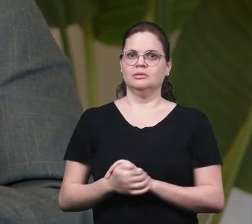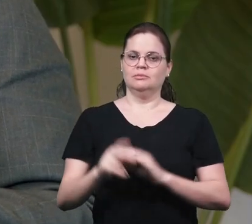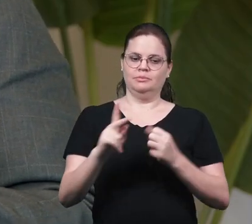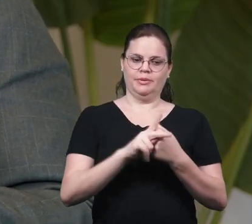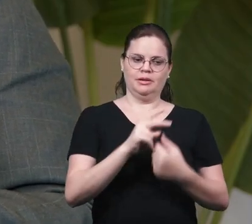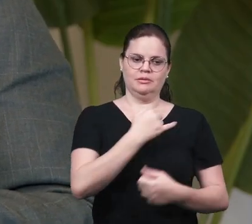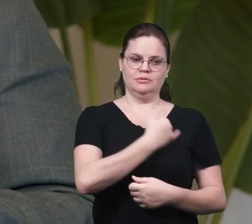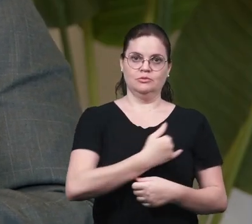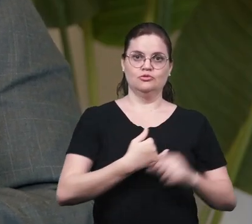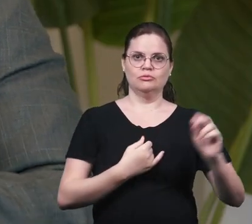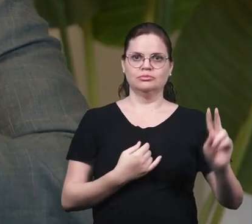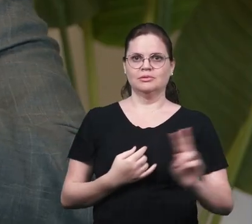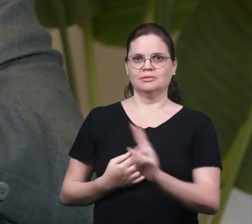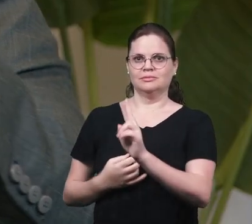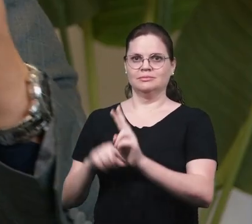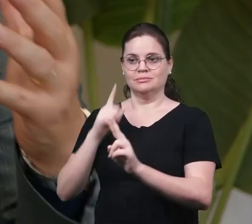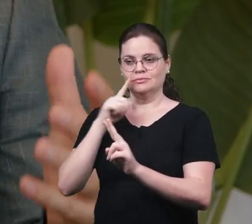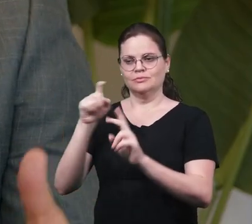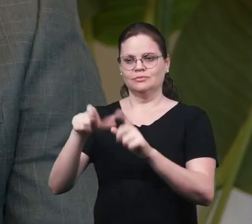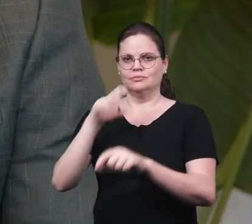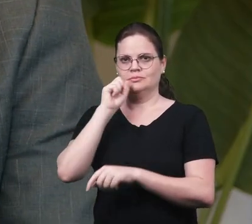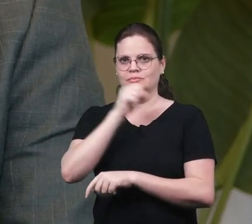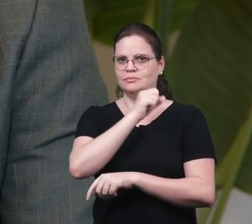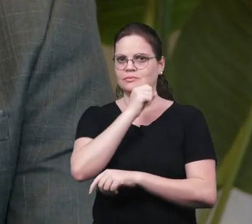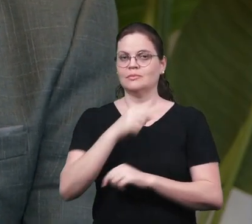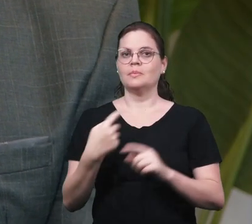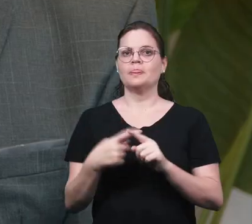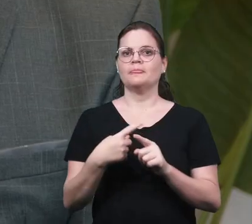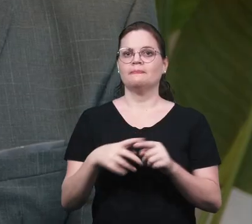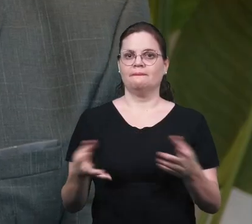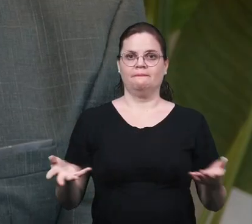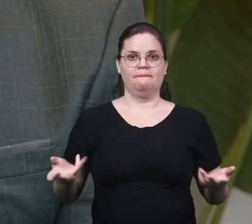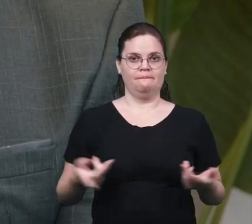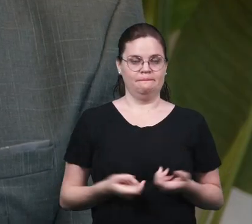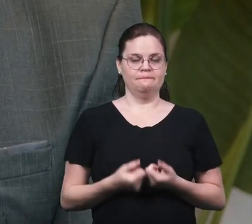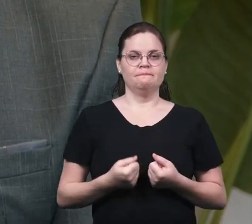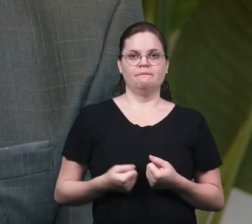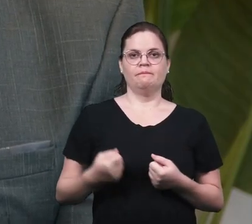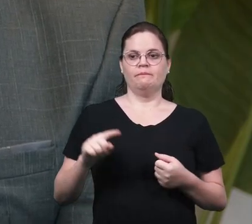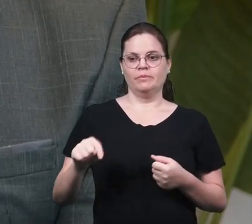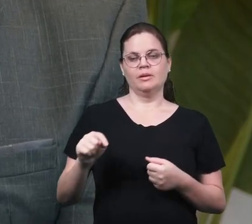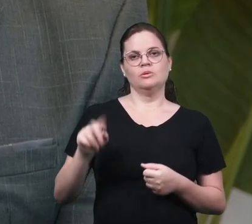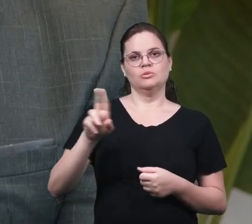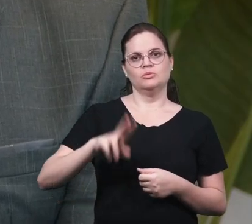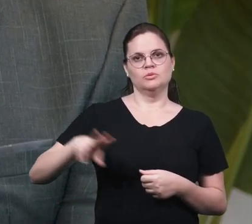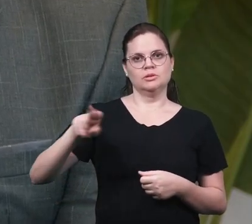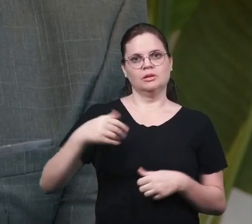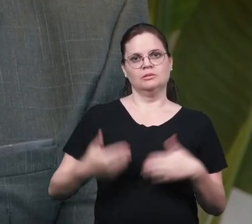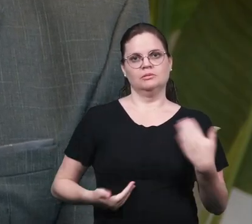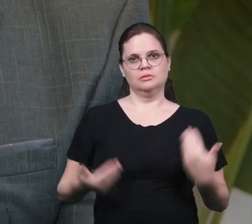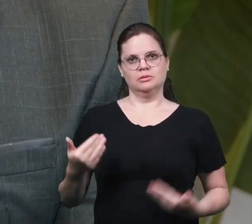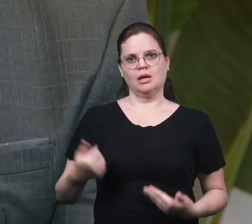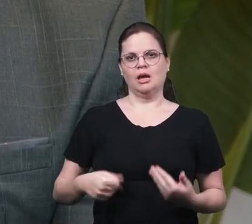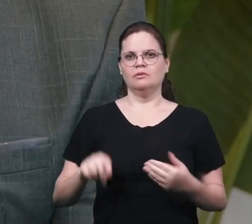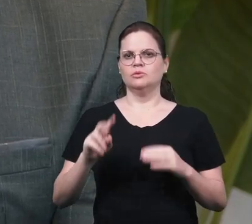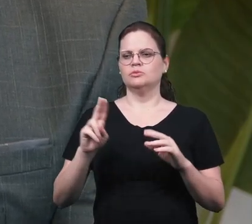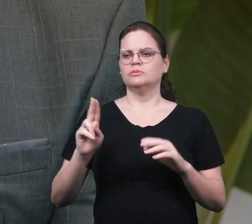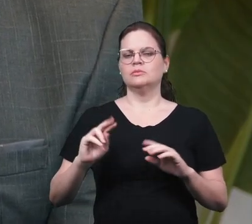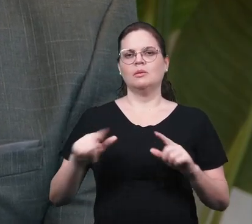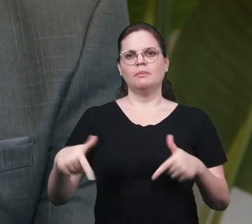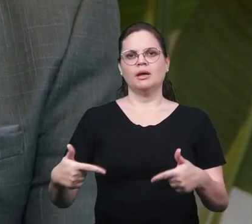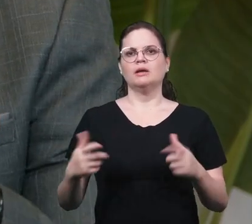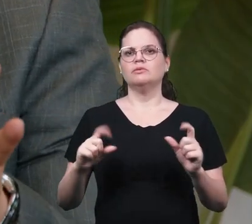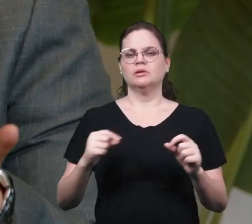Isto é, as maravilhas que Deus operava através do servo, que eram curas,